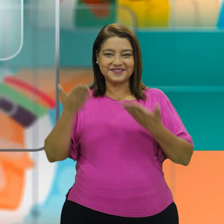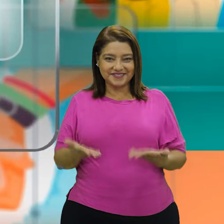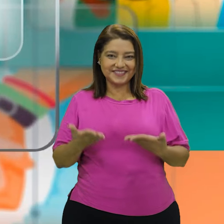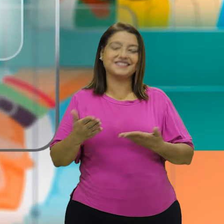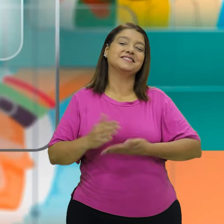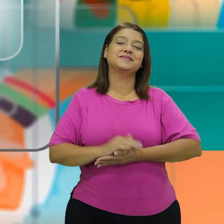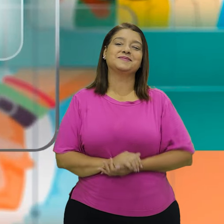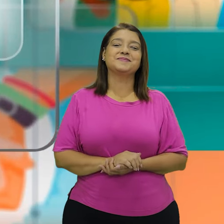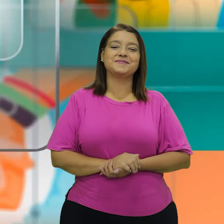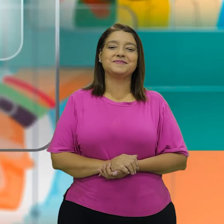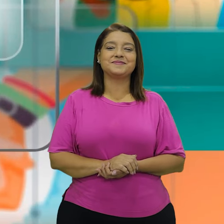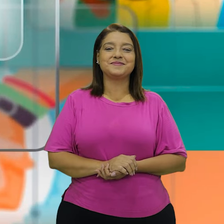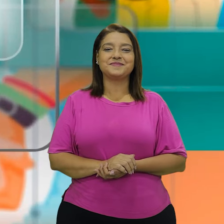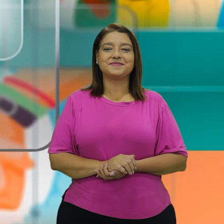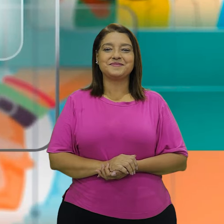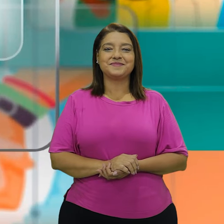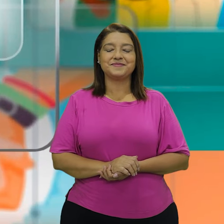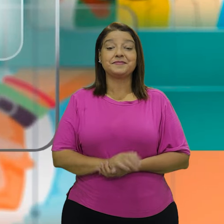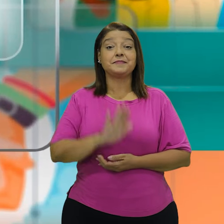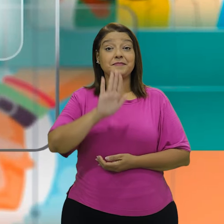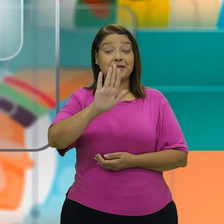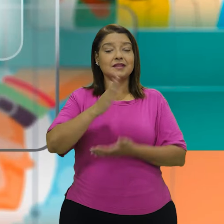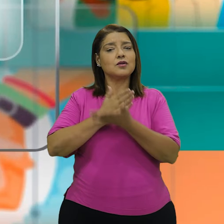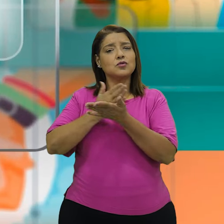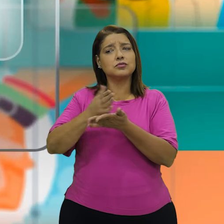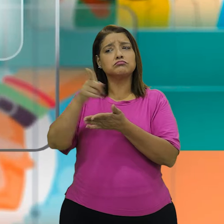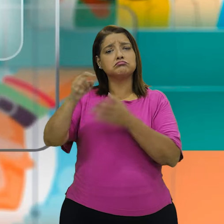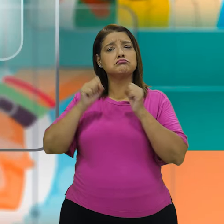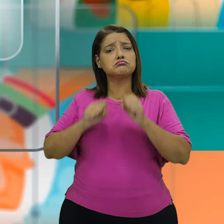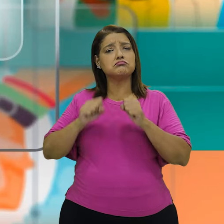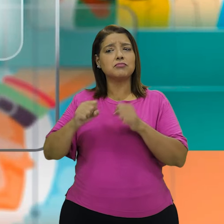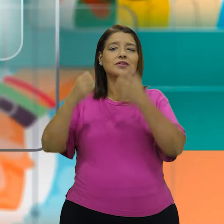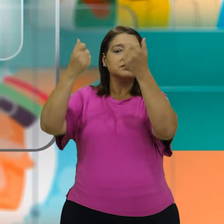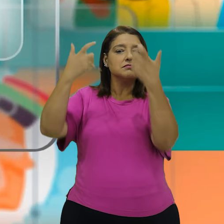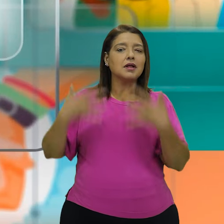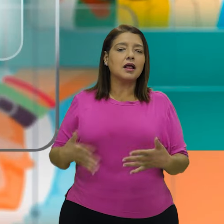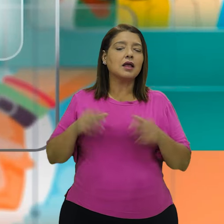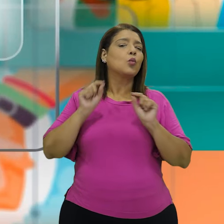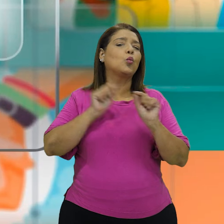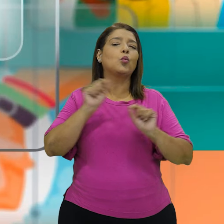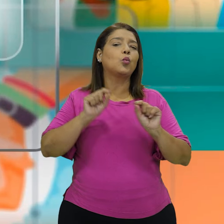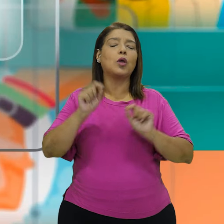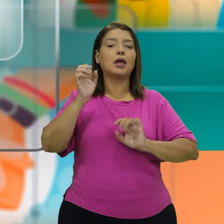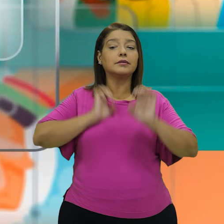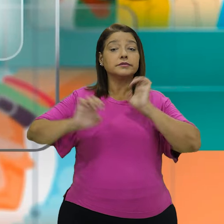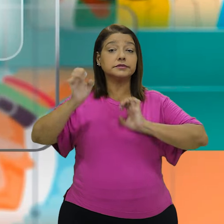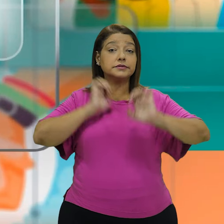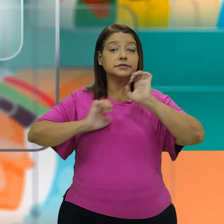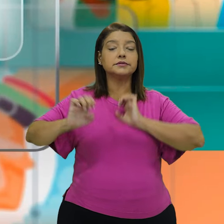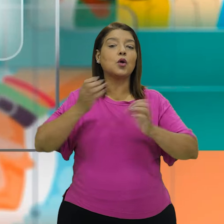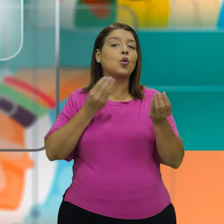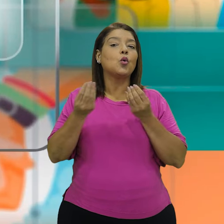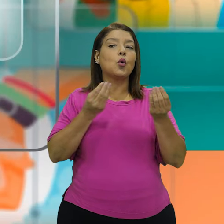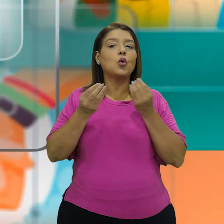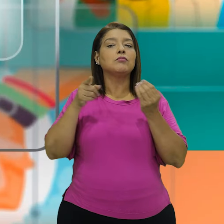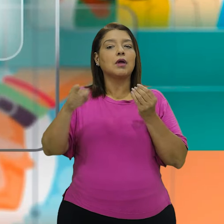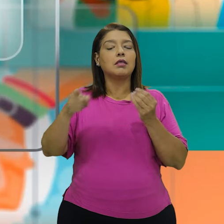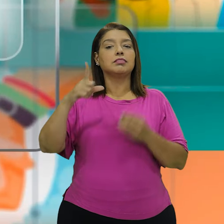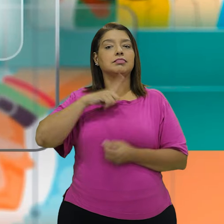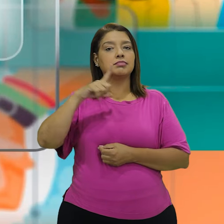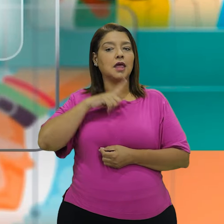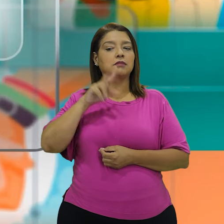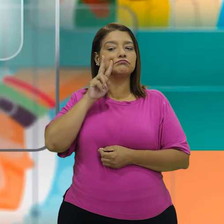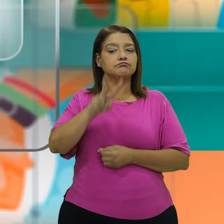ao programa, Maria Eduarda. Dando início, poderia nos explicar o que é o estresse e como ele se